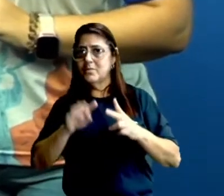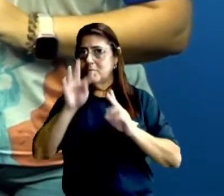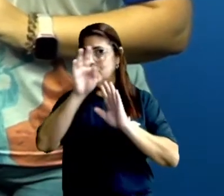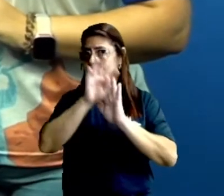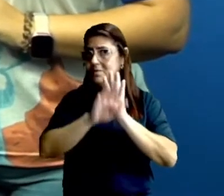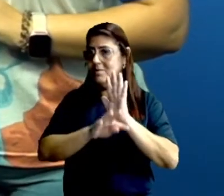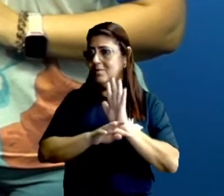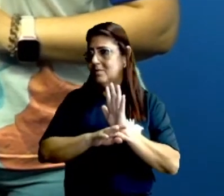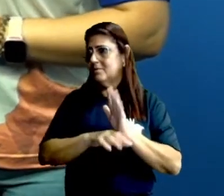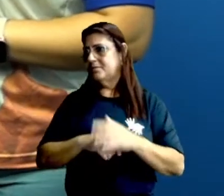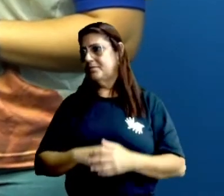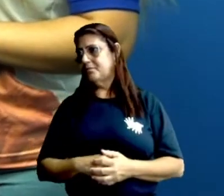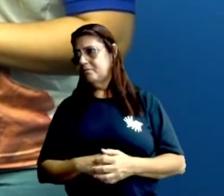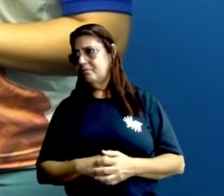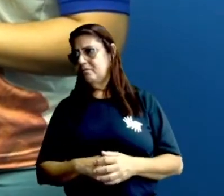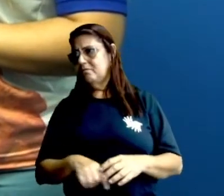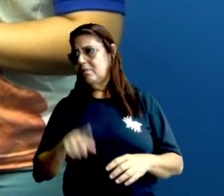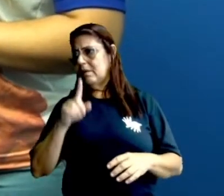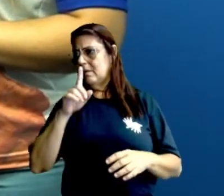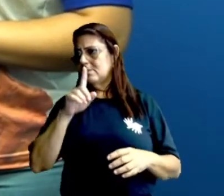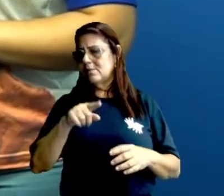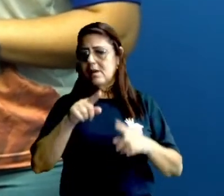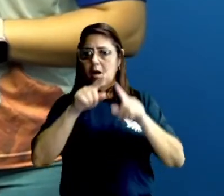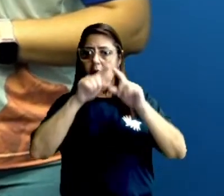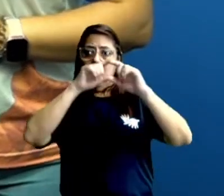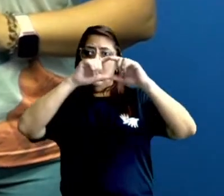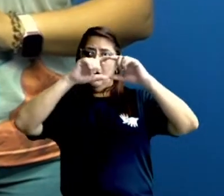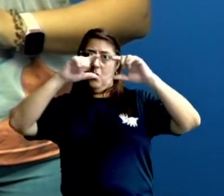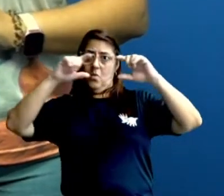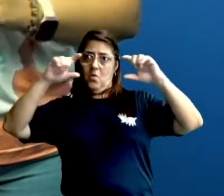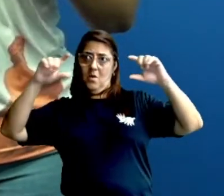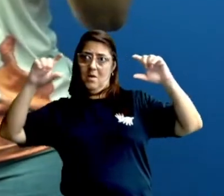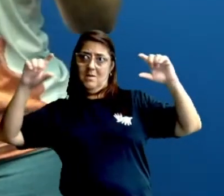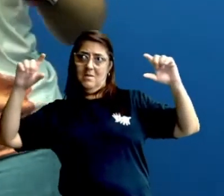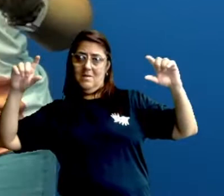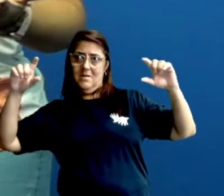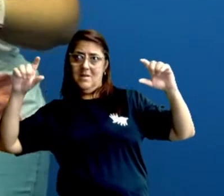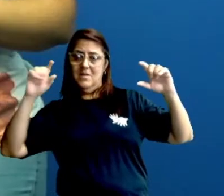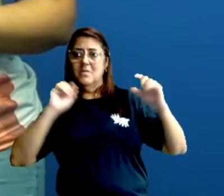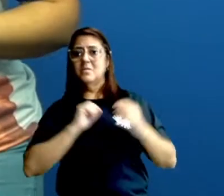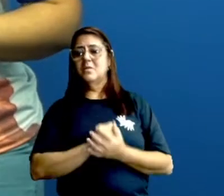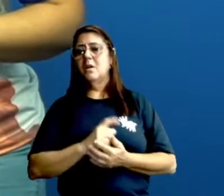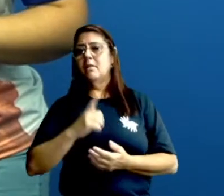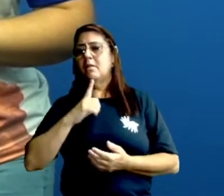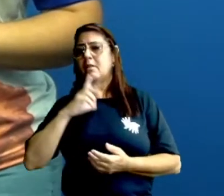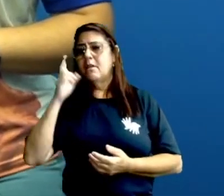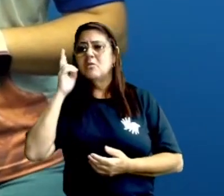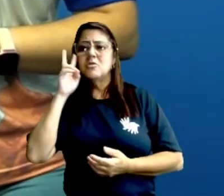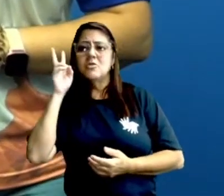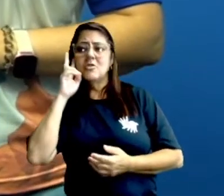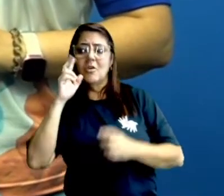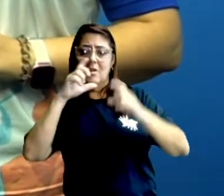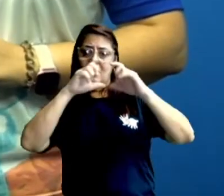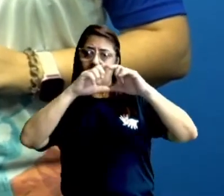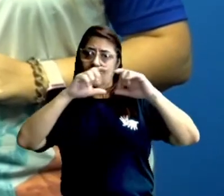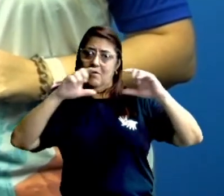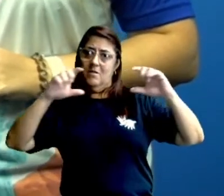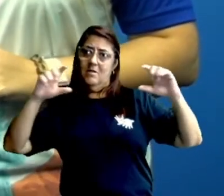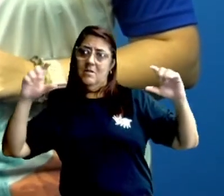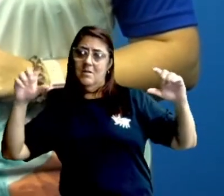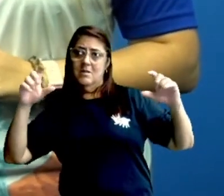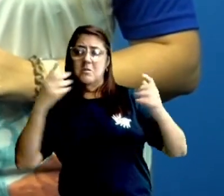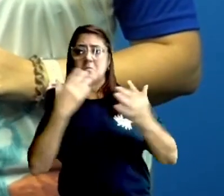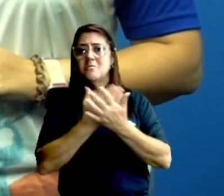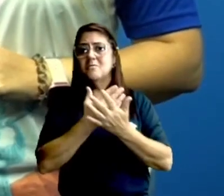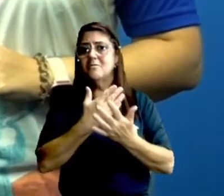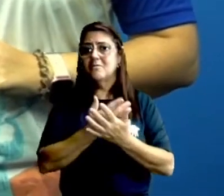Esse textinho aqui, que é feito em quadrinhos, que é a história em quadrinhos. A gente estudou que